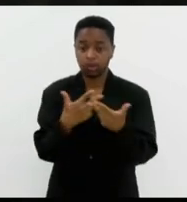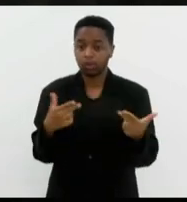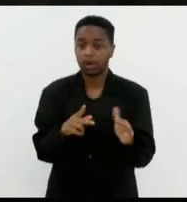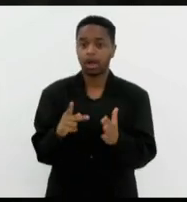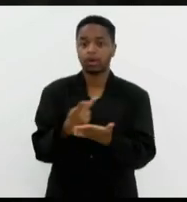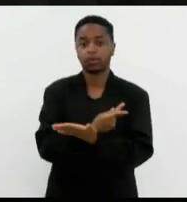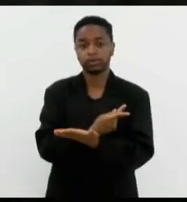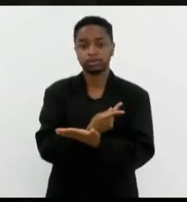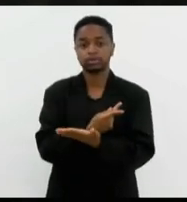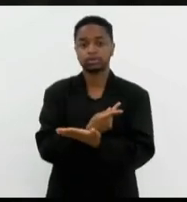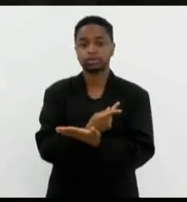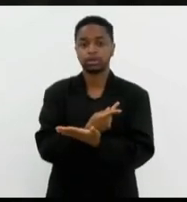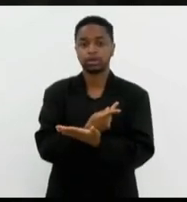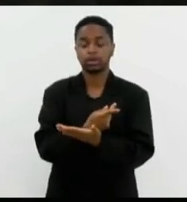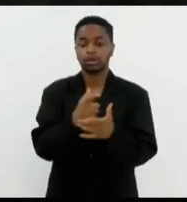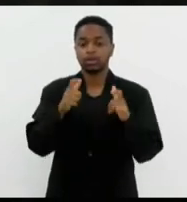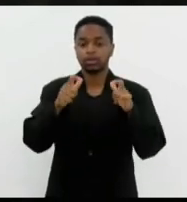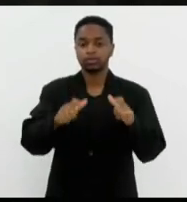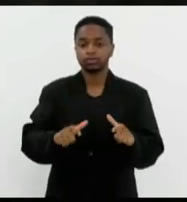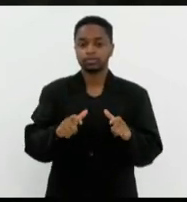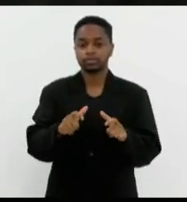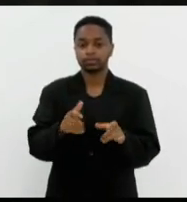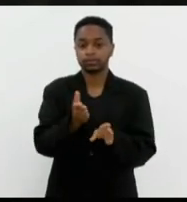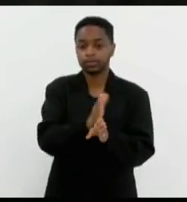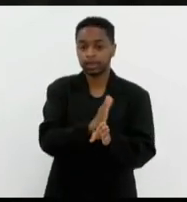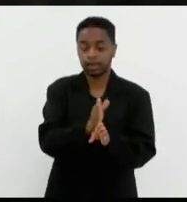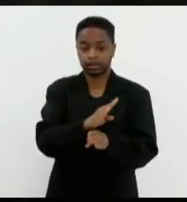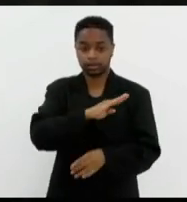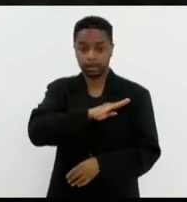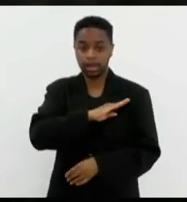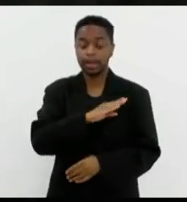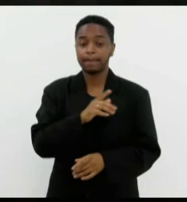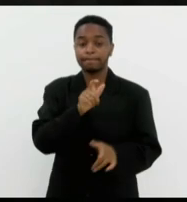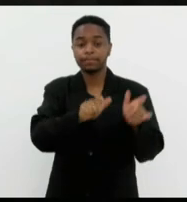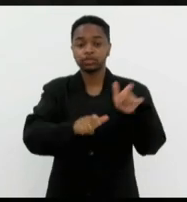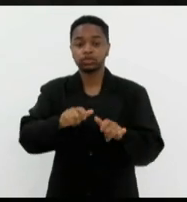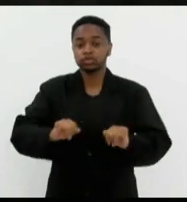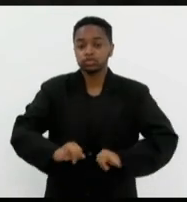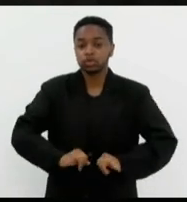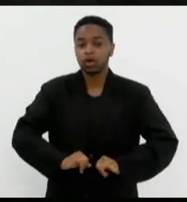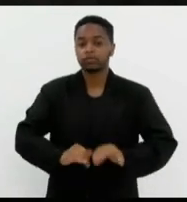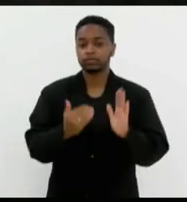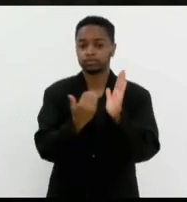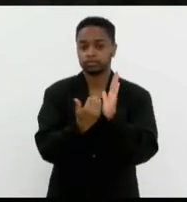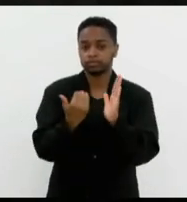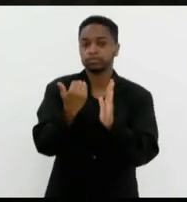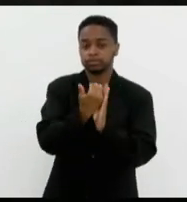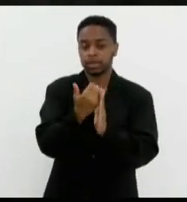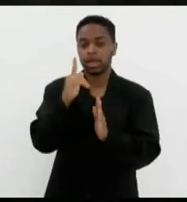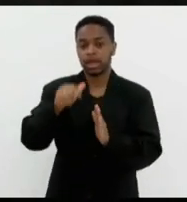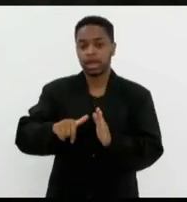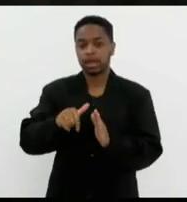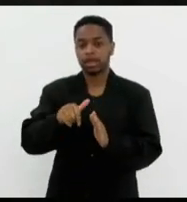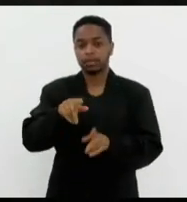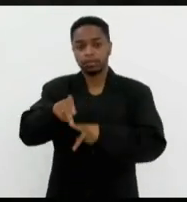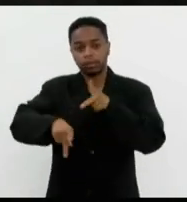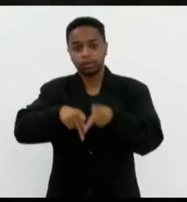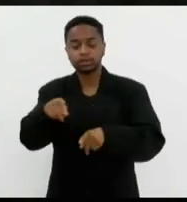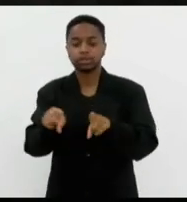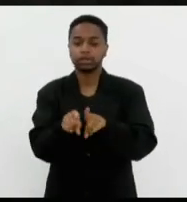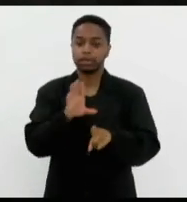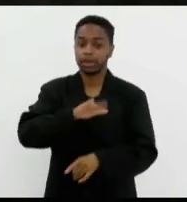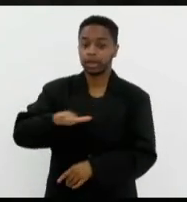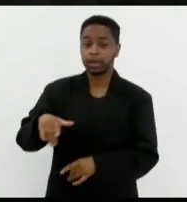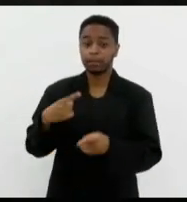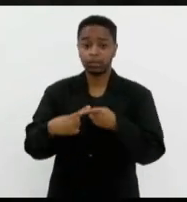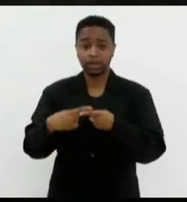acontecendo na faixa de Gaza, onde os que mais sofrem são os civis e as crianças. A guerra